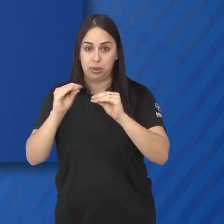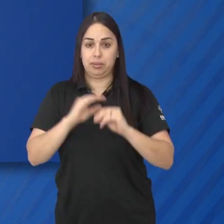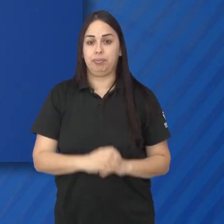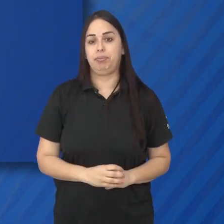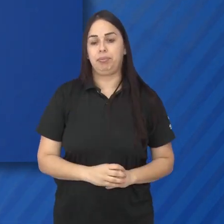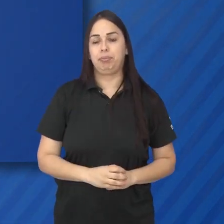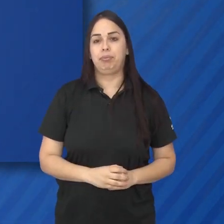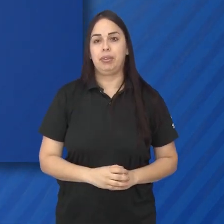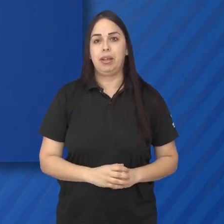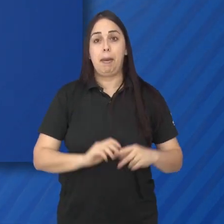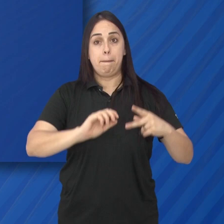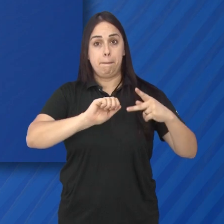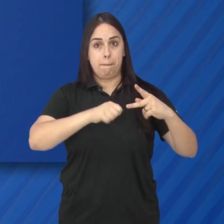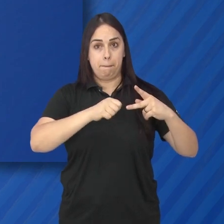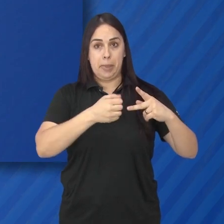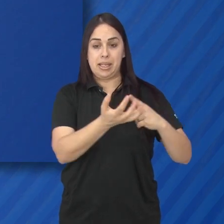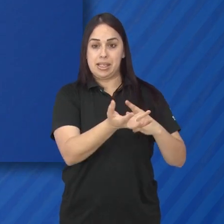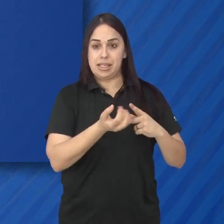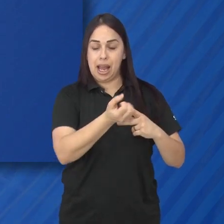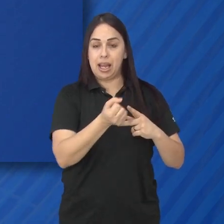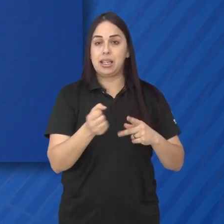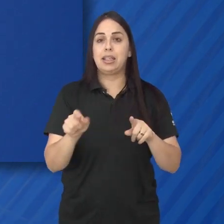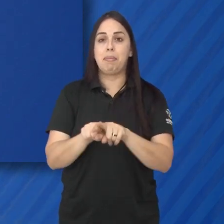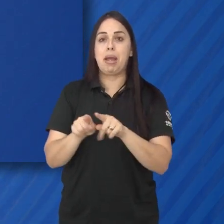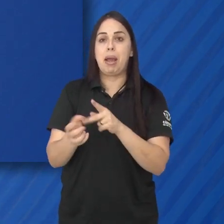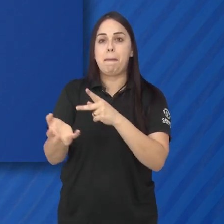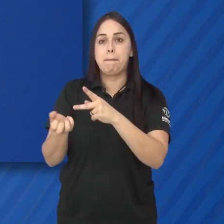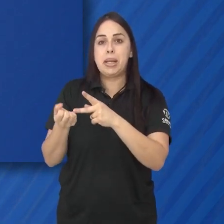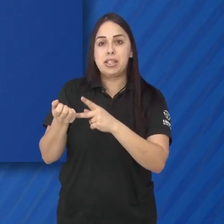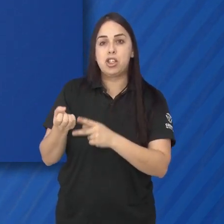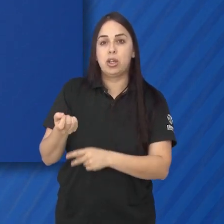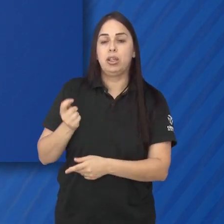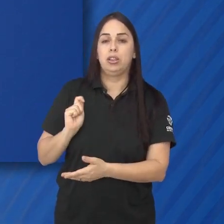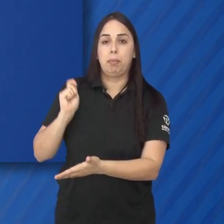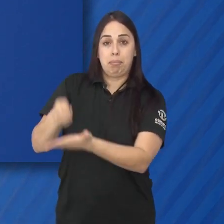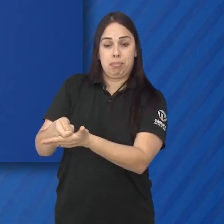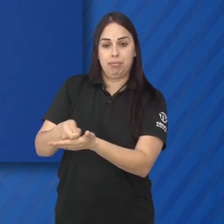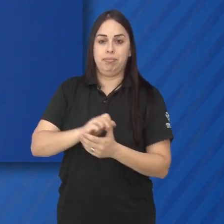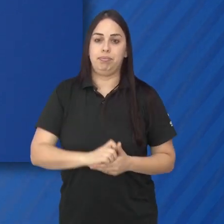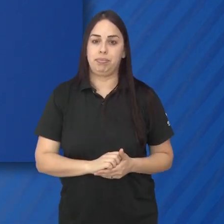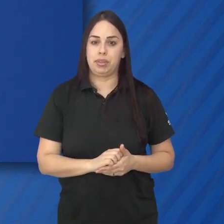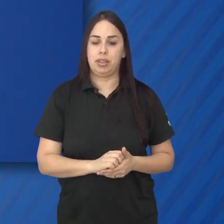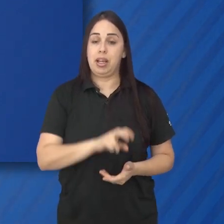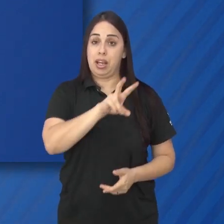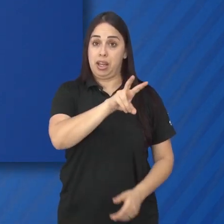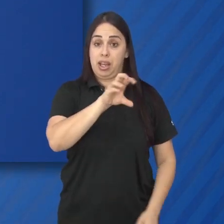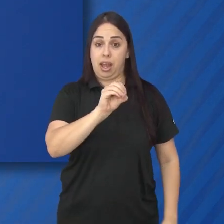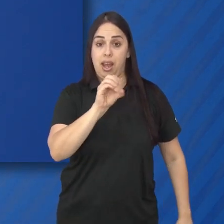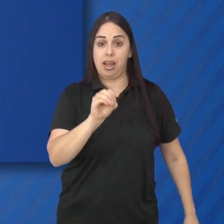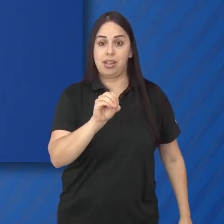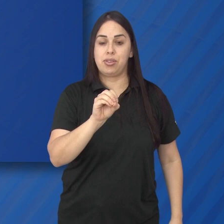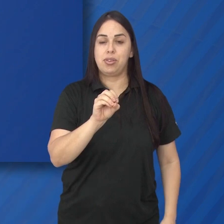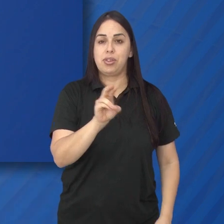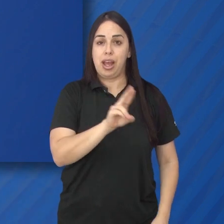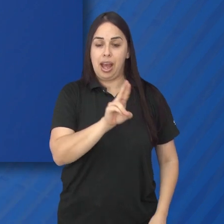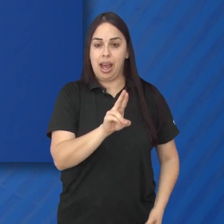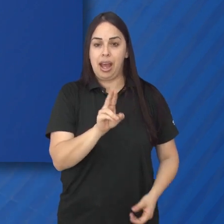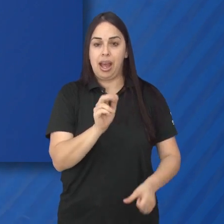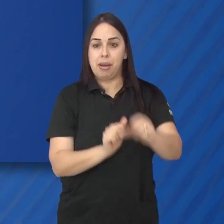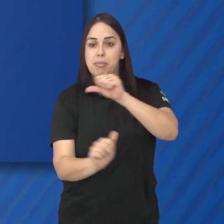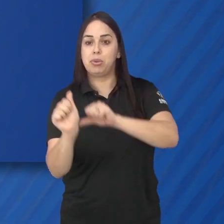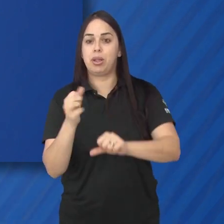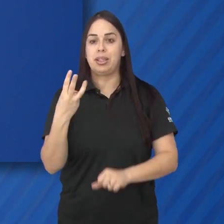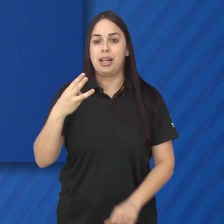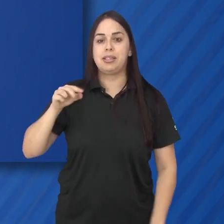as retiradas das modalidades Pix-Saque e Pix-Troco também sofreram alterações. Passou de R$ 500 para 3